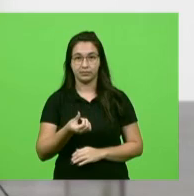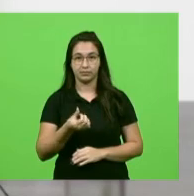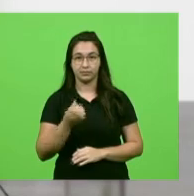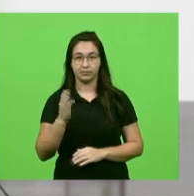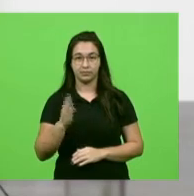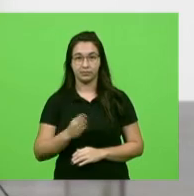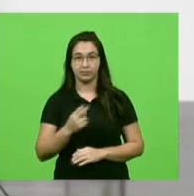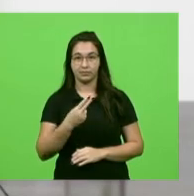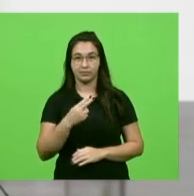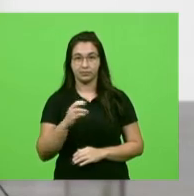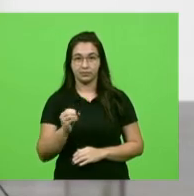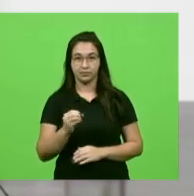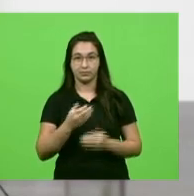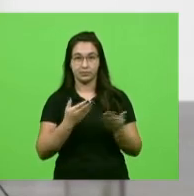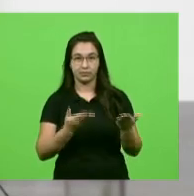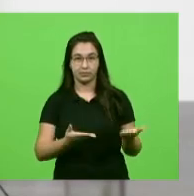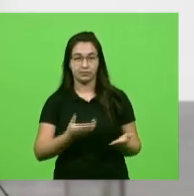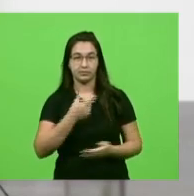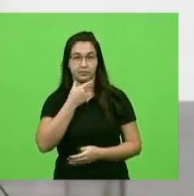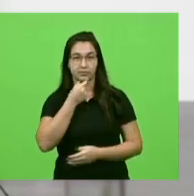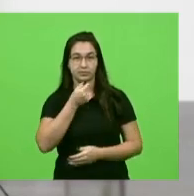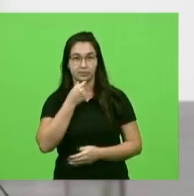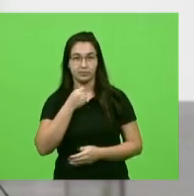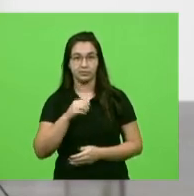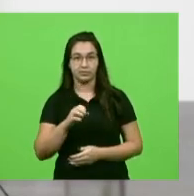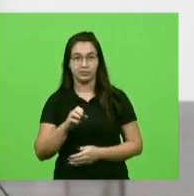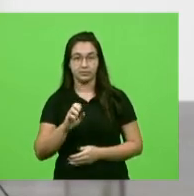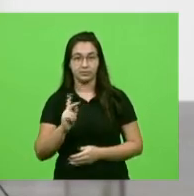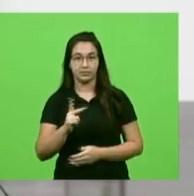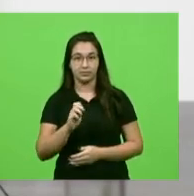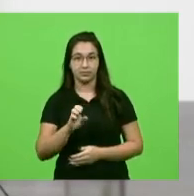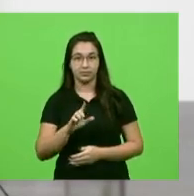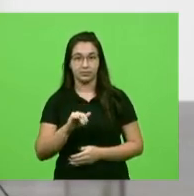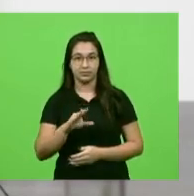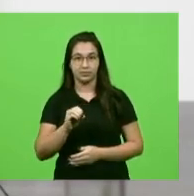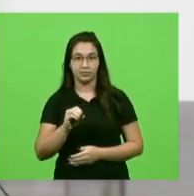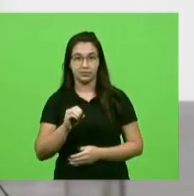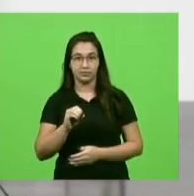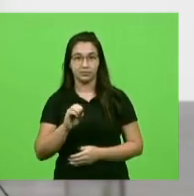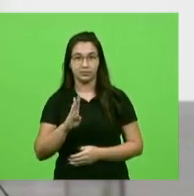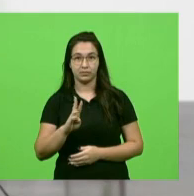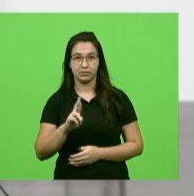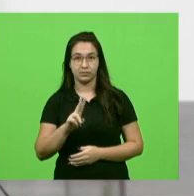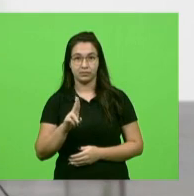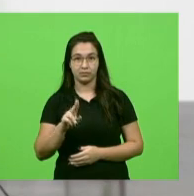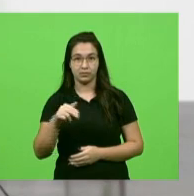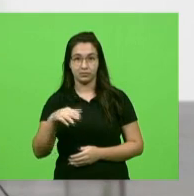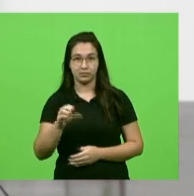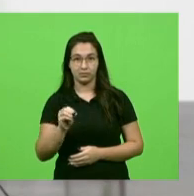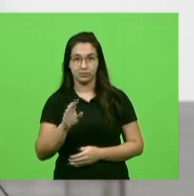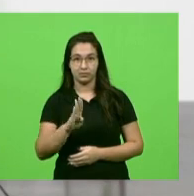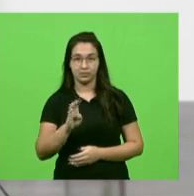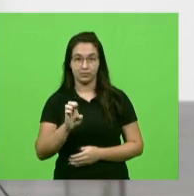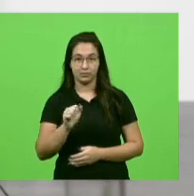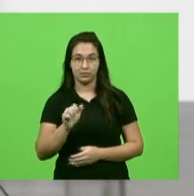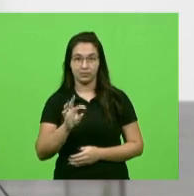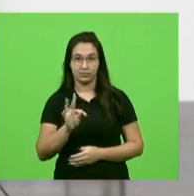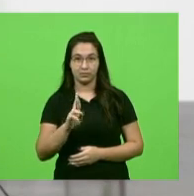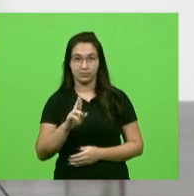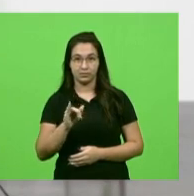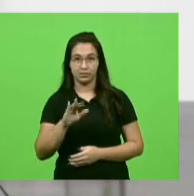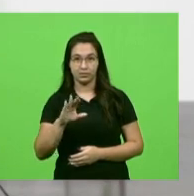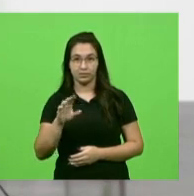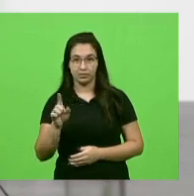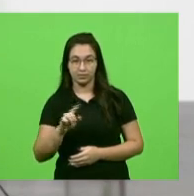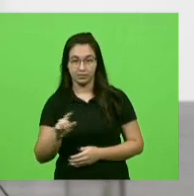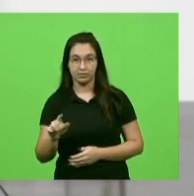0026/20, os cidadãos Hélio César Bairros, Bruno de Oliveira Carreirão, Beatriz Campos Kowalski, Marcelo Batista